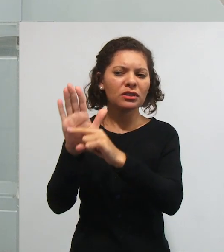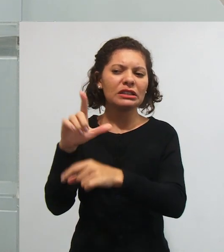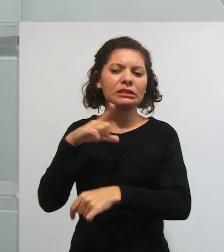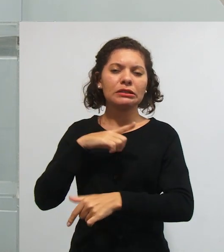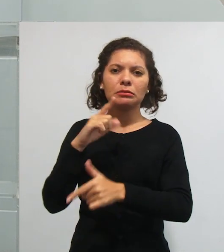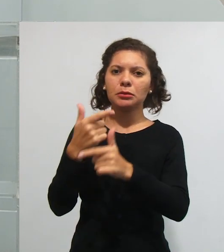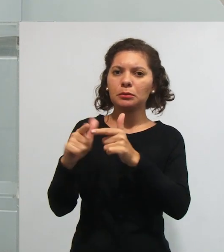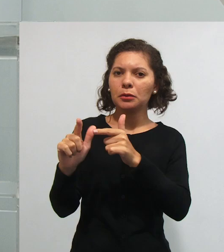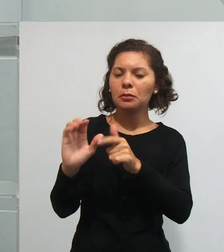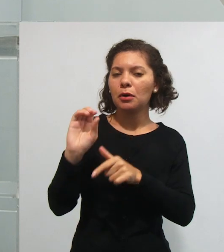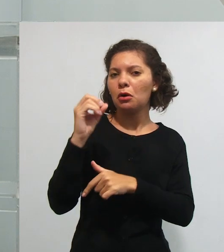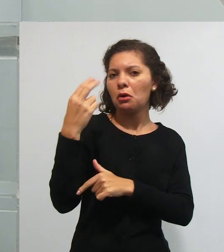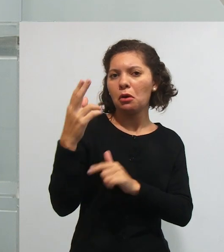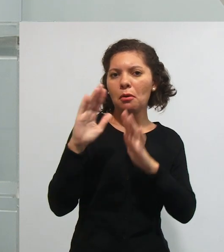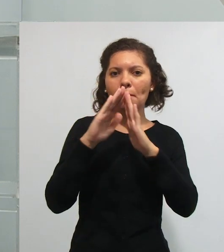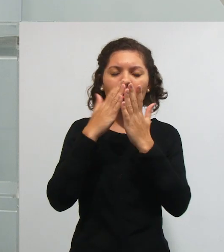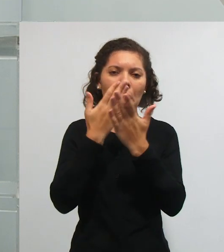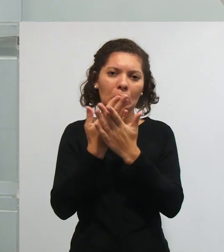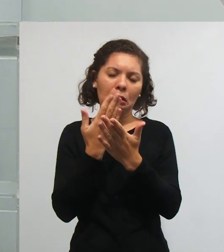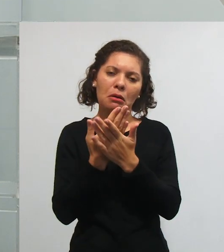gestão educacional, por exemplo,